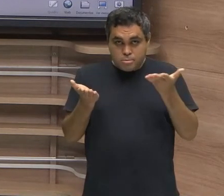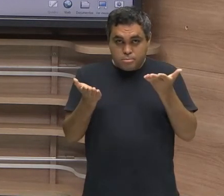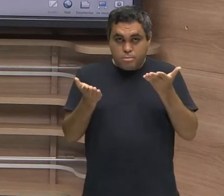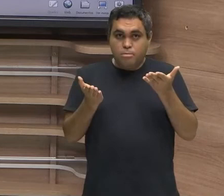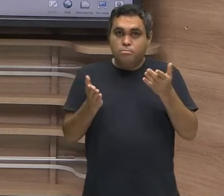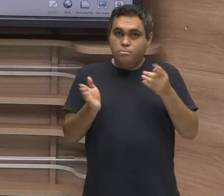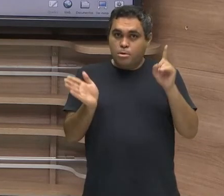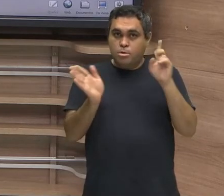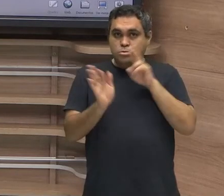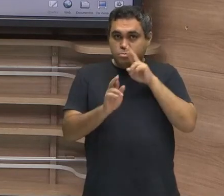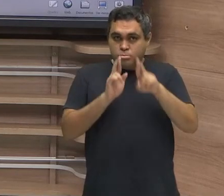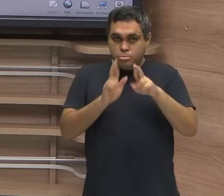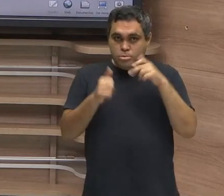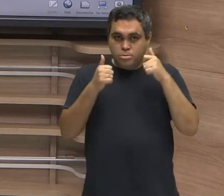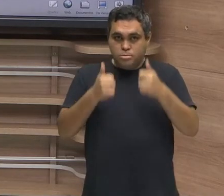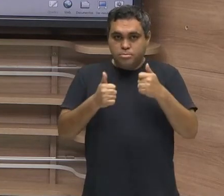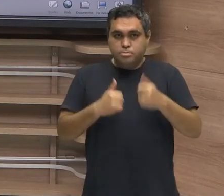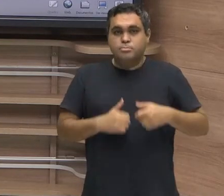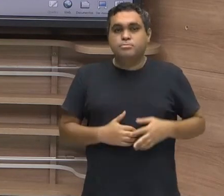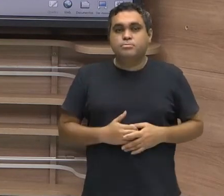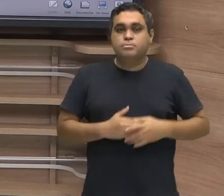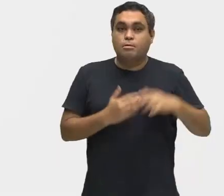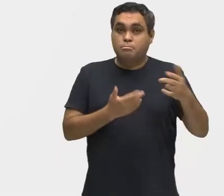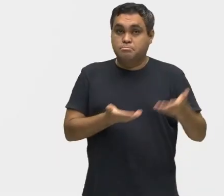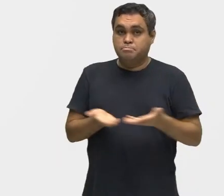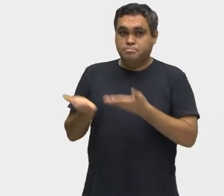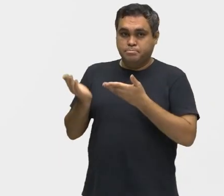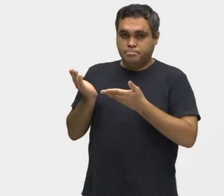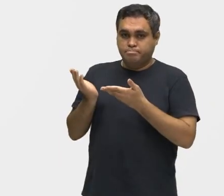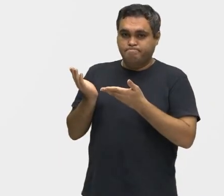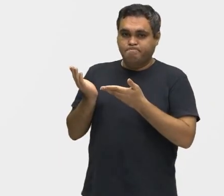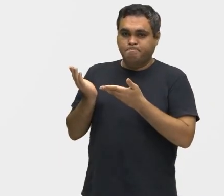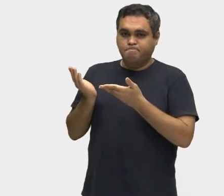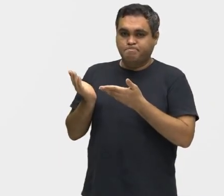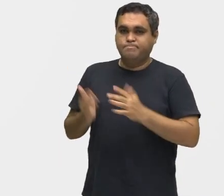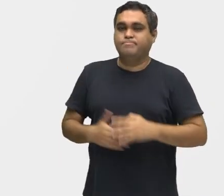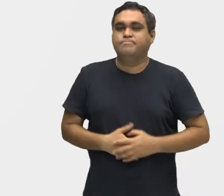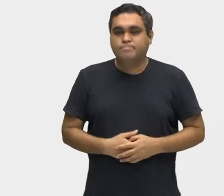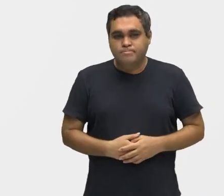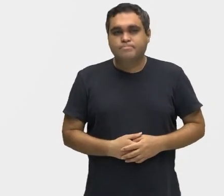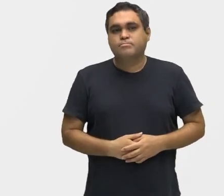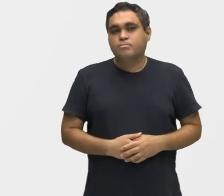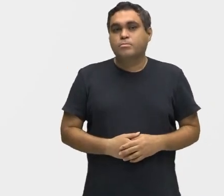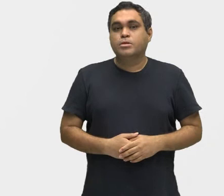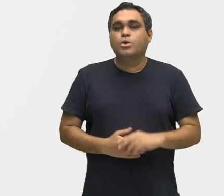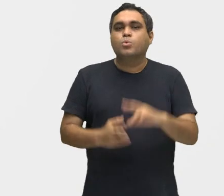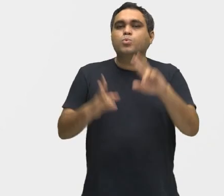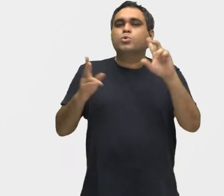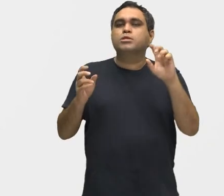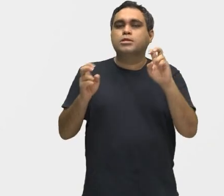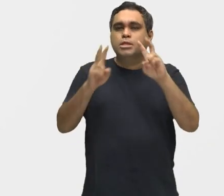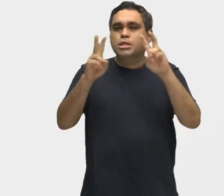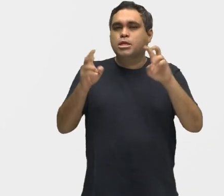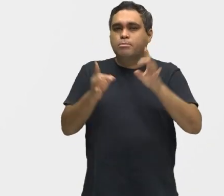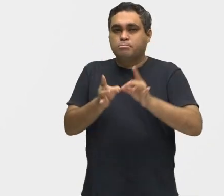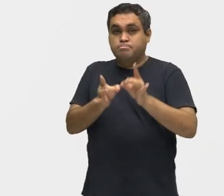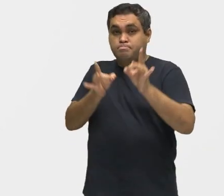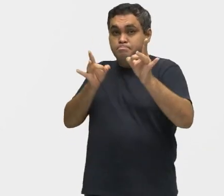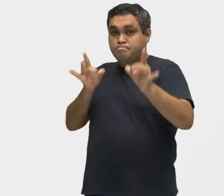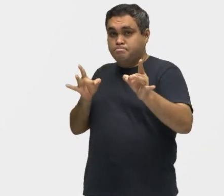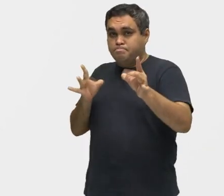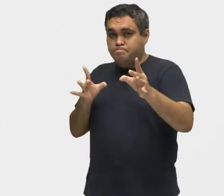Então, coloca aí as sentenças para mim, por favor, a questão. Vamos ver aqui. Então, sobre o arco e flecha dos jogos